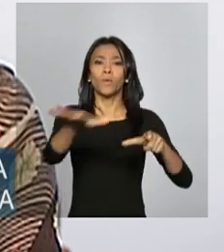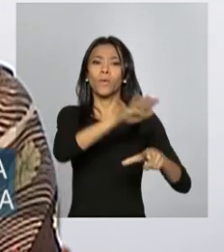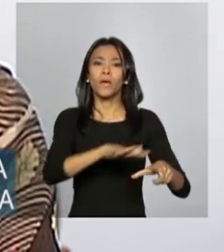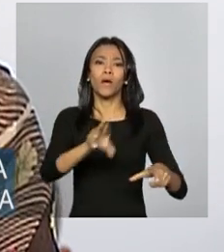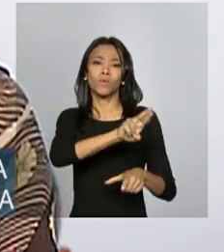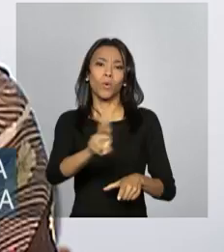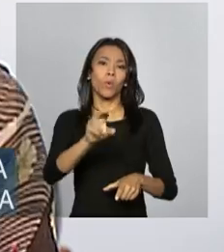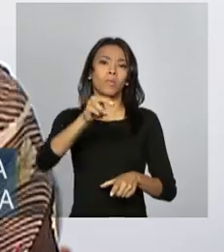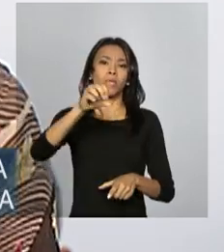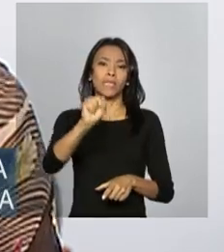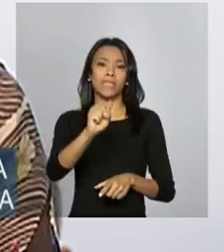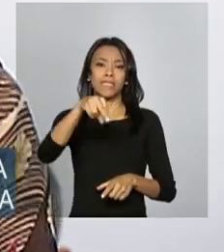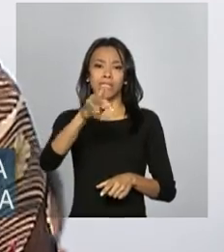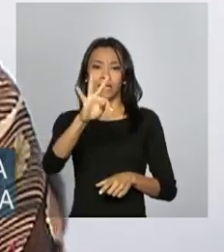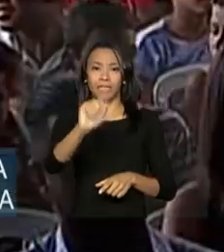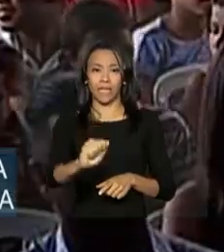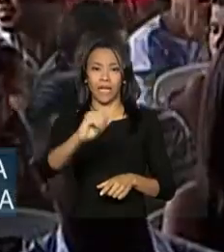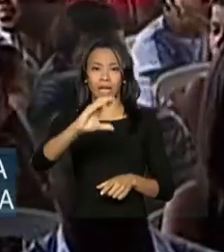Santa Clara,